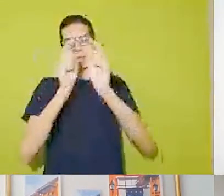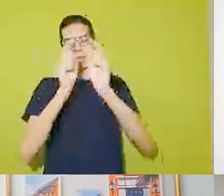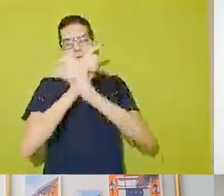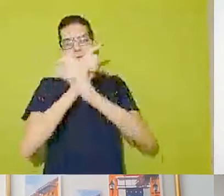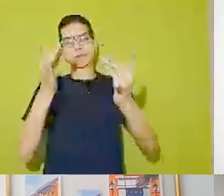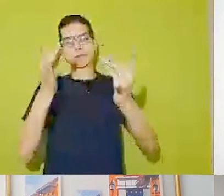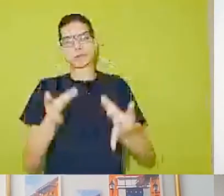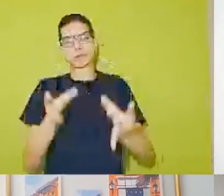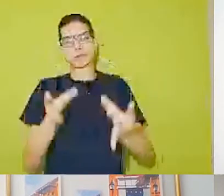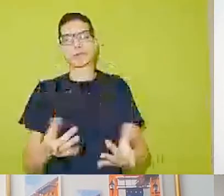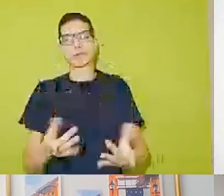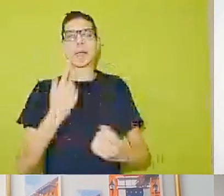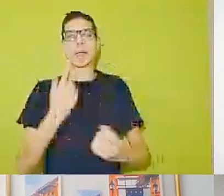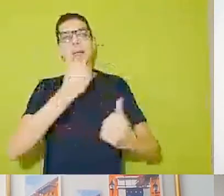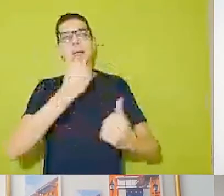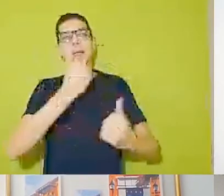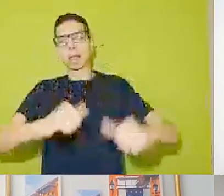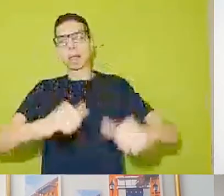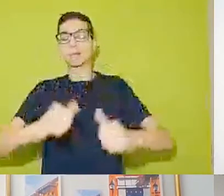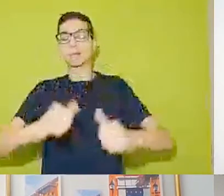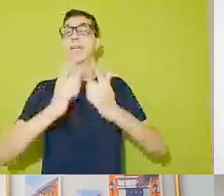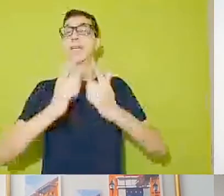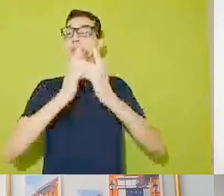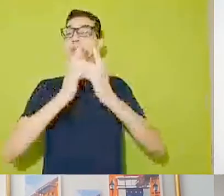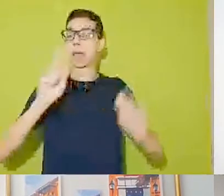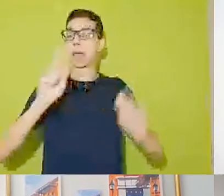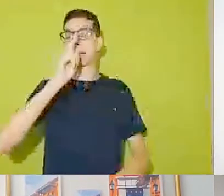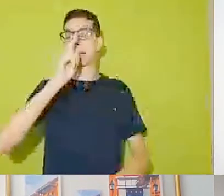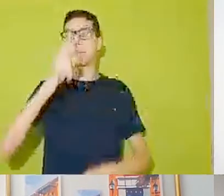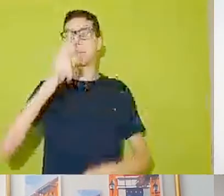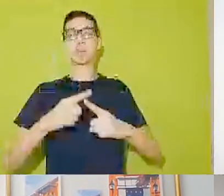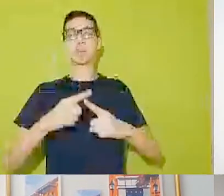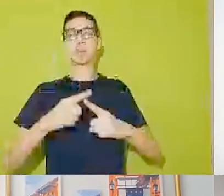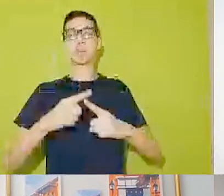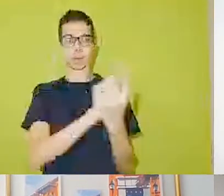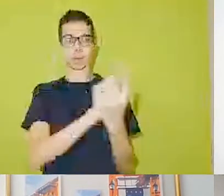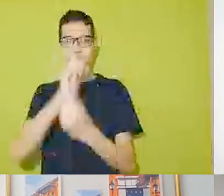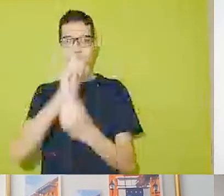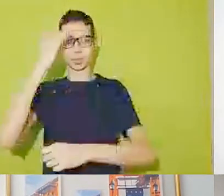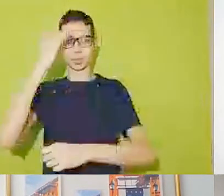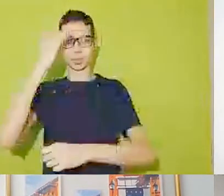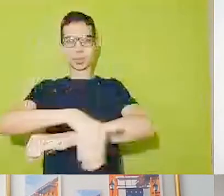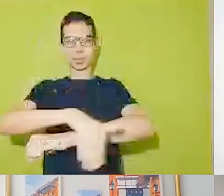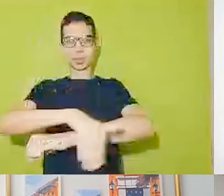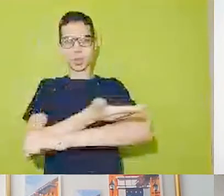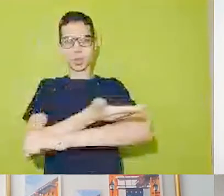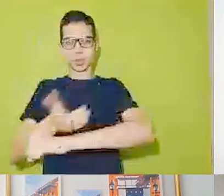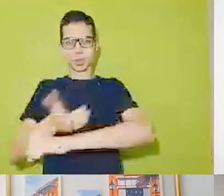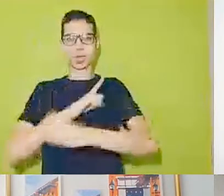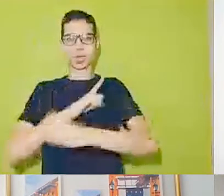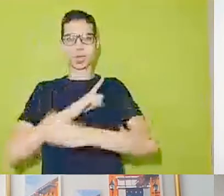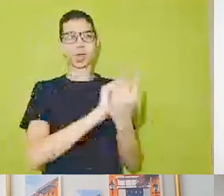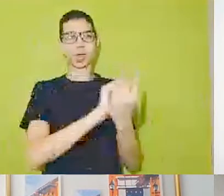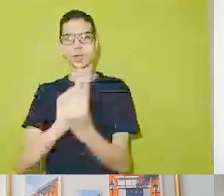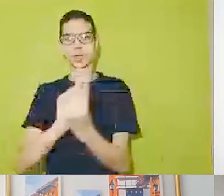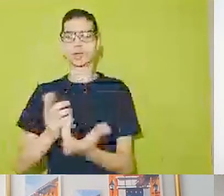né, quando a gente faz atendimento a pessoa em situação de rua, que a gente faz o atendimento itinerante ou